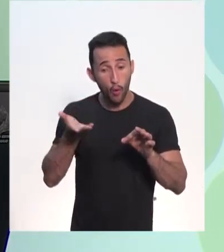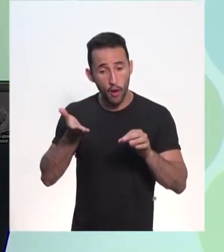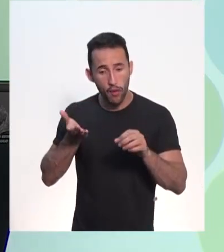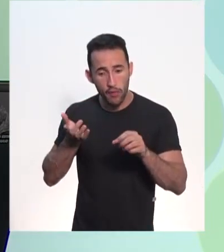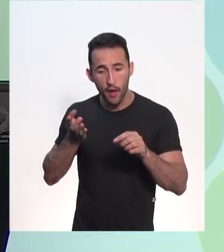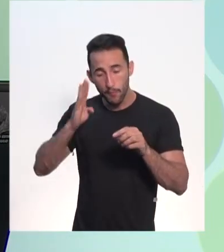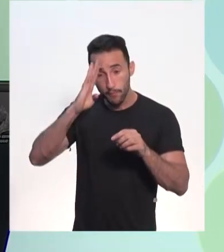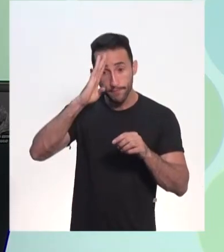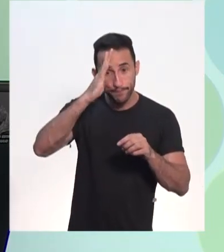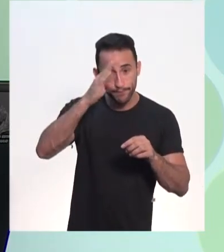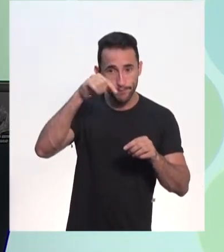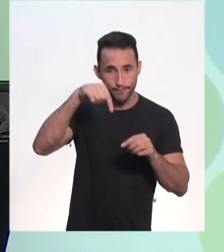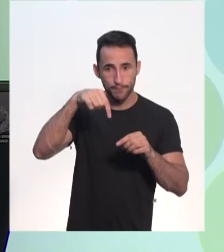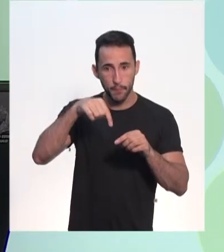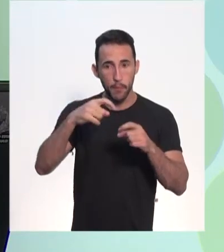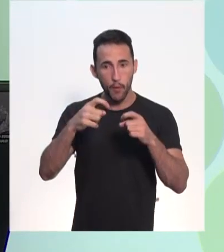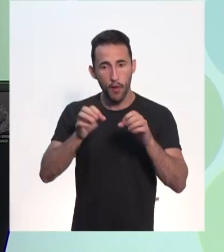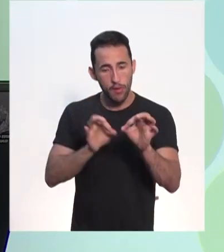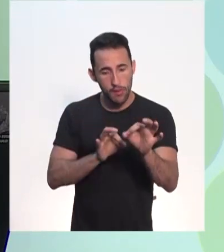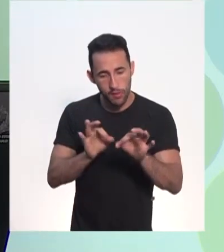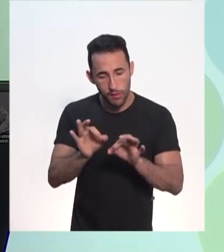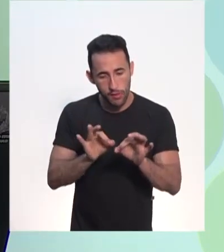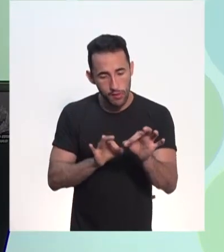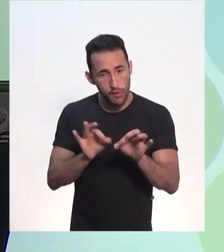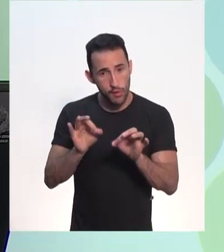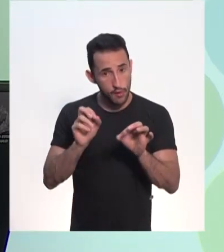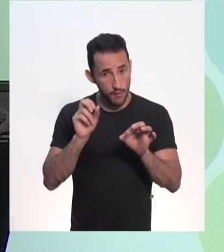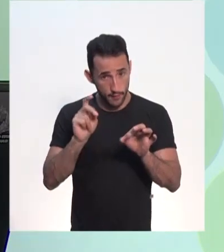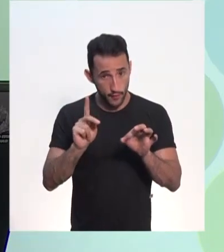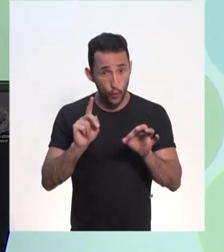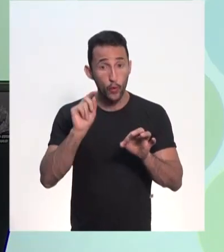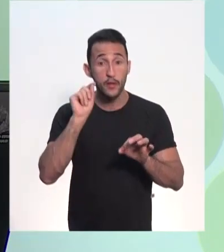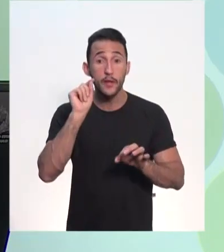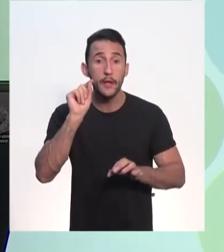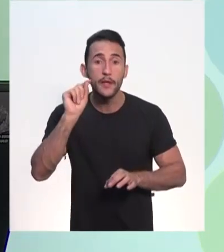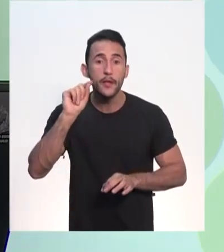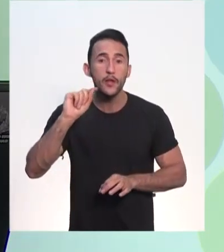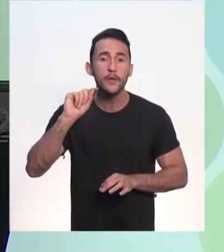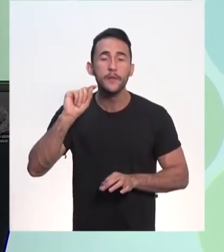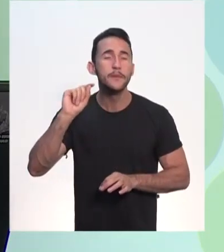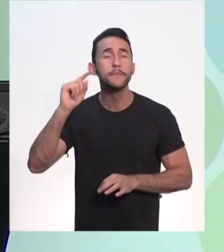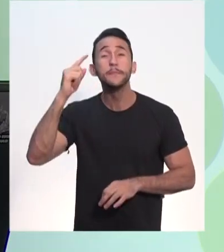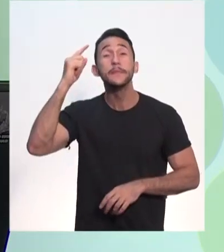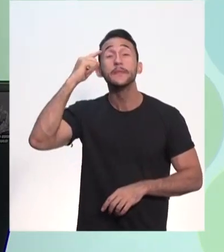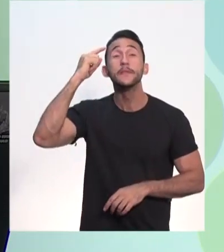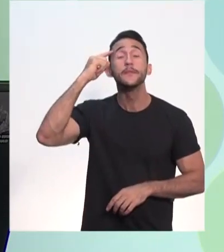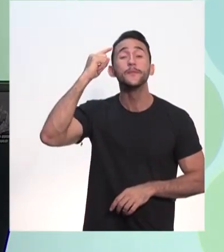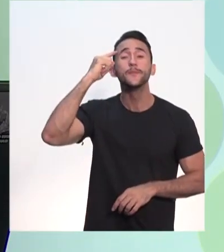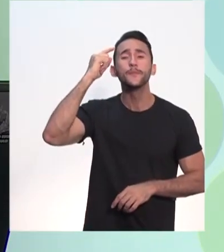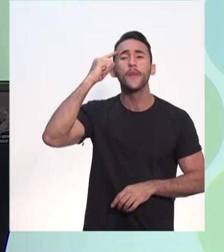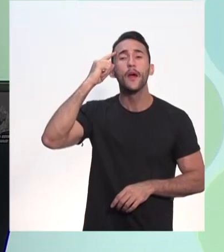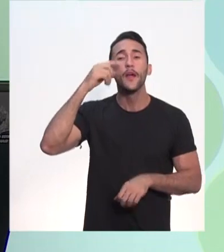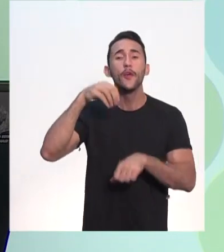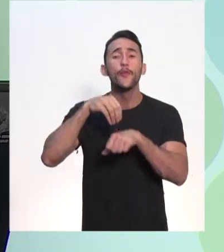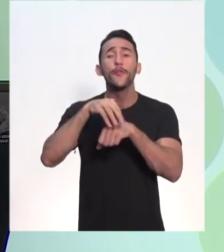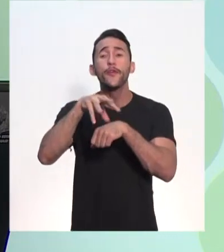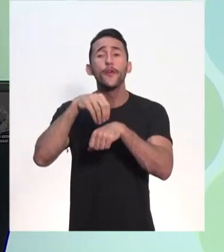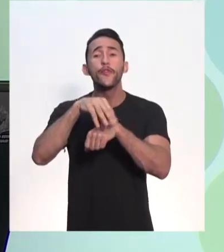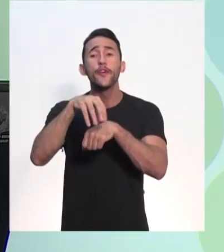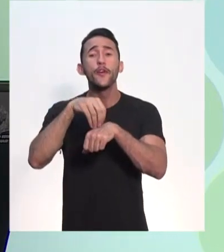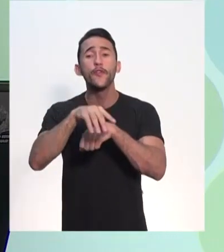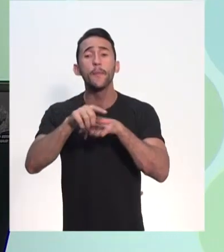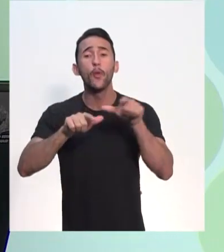hoje, durante a TPC dessa semana, nós estamos resgatando um pouco disso que foi comentado na